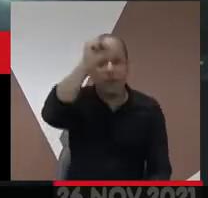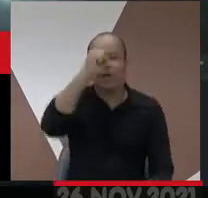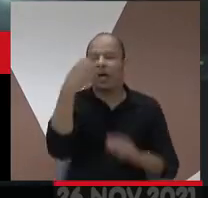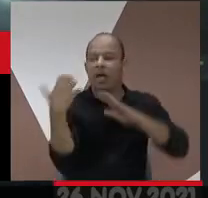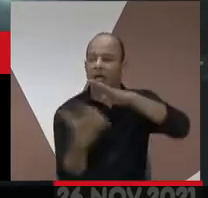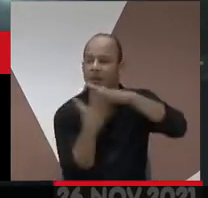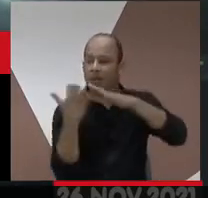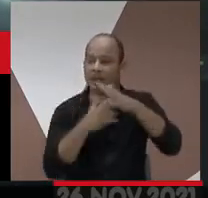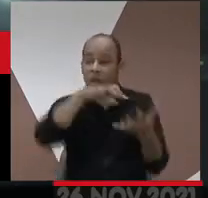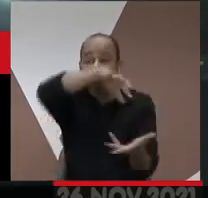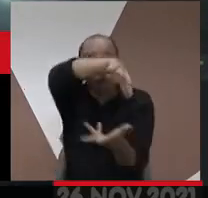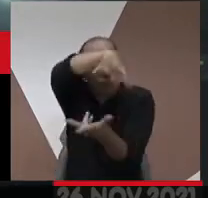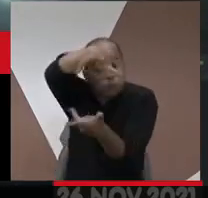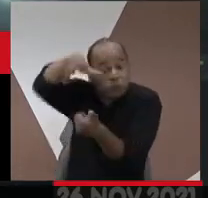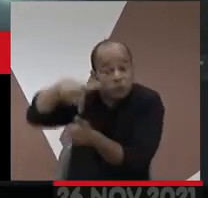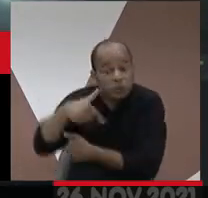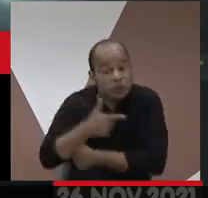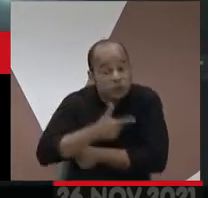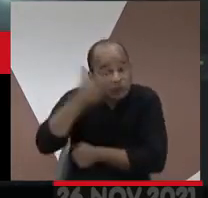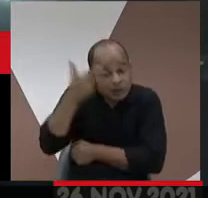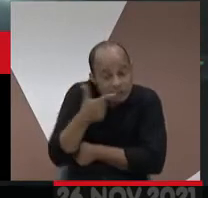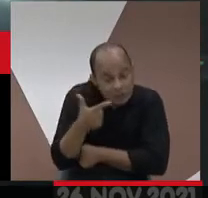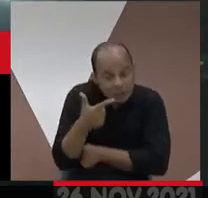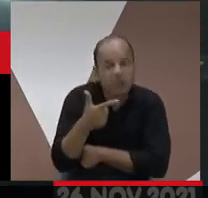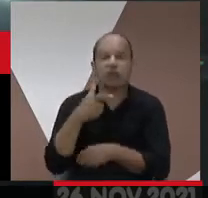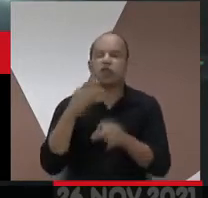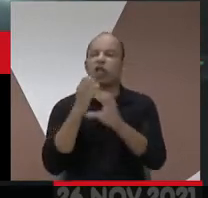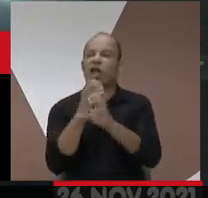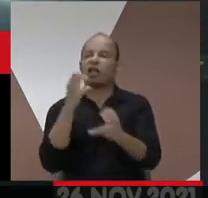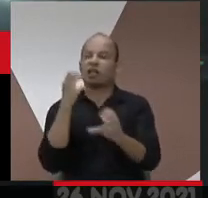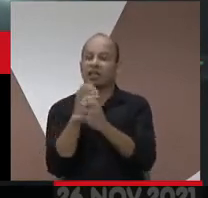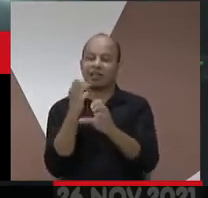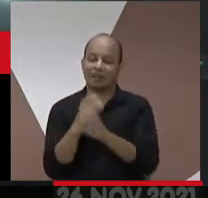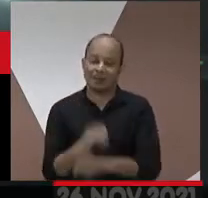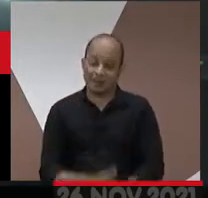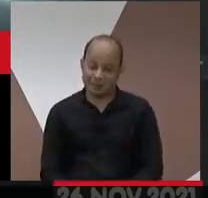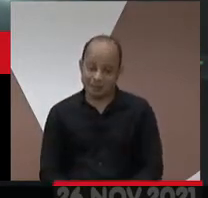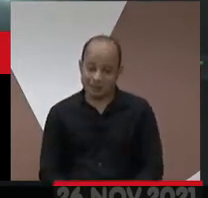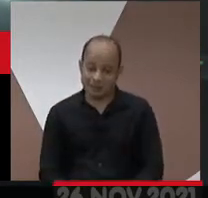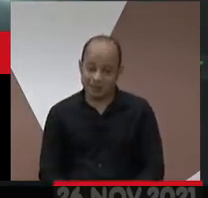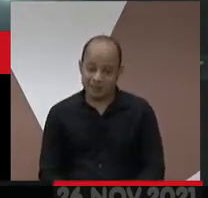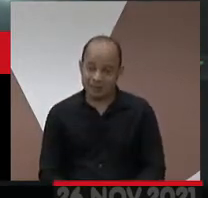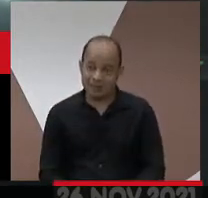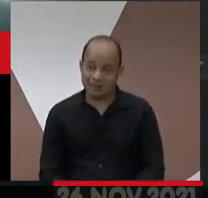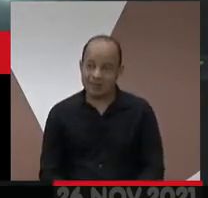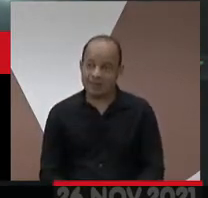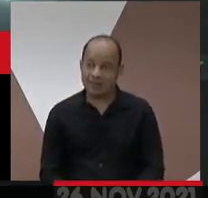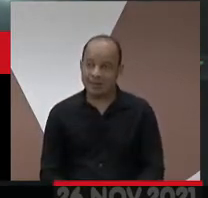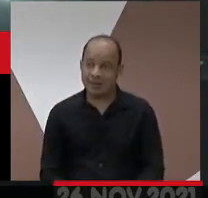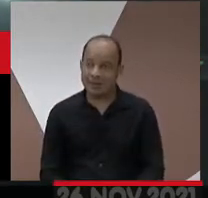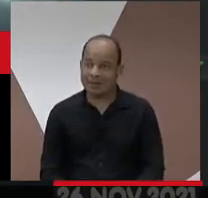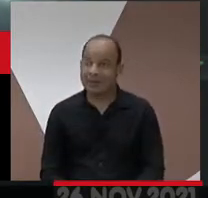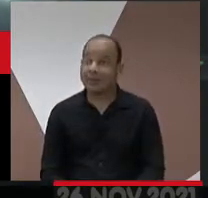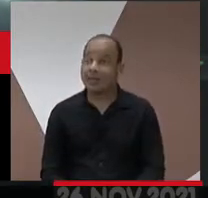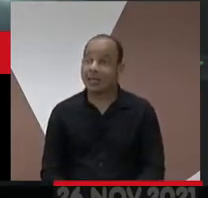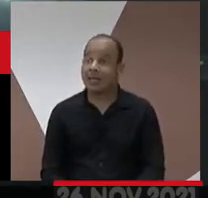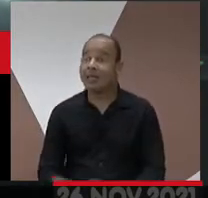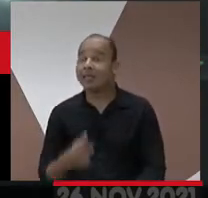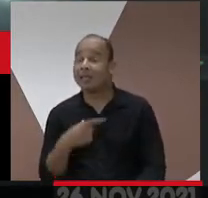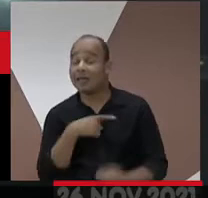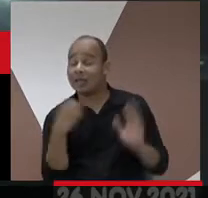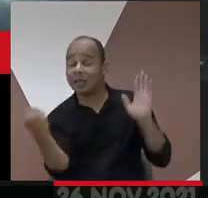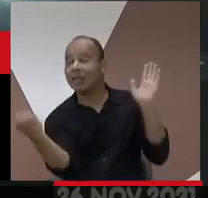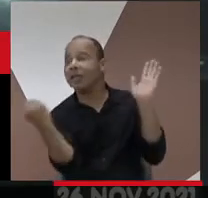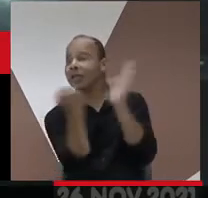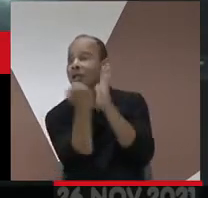e geração de projetos. Geração de projetos. É controlada por quem? Pela